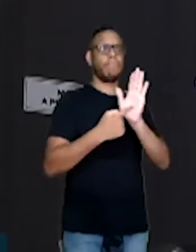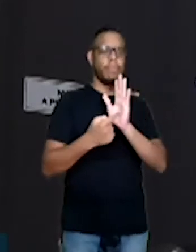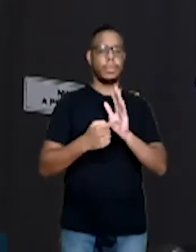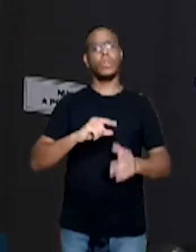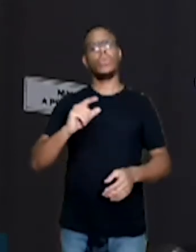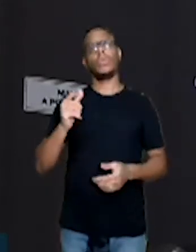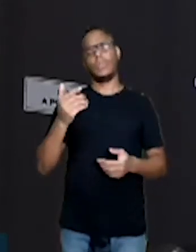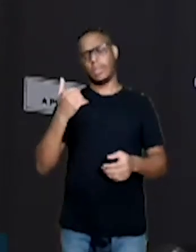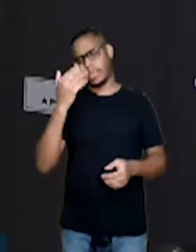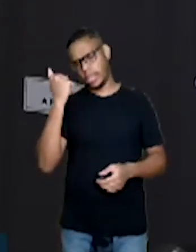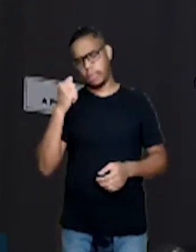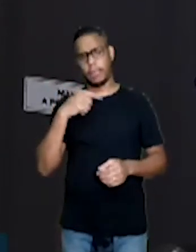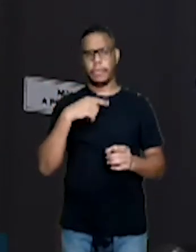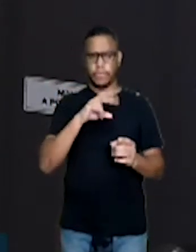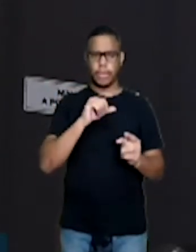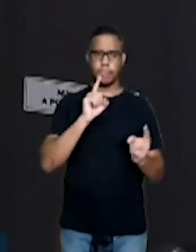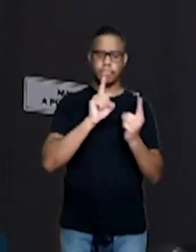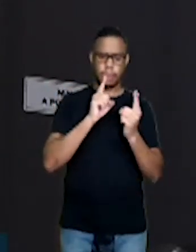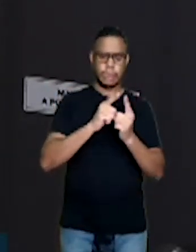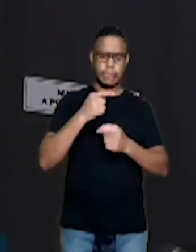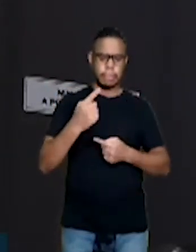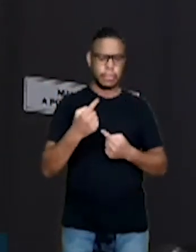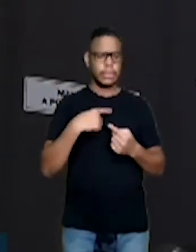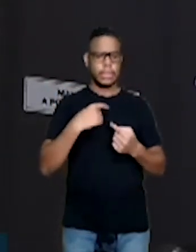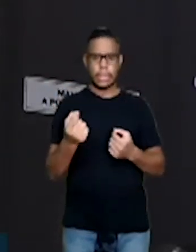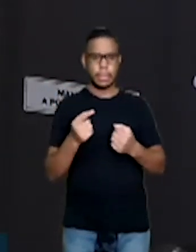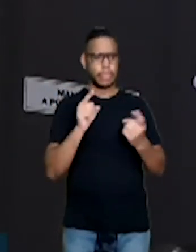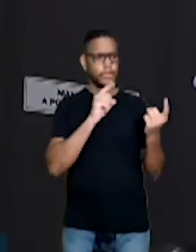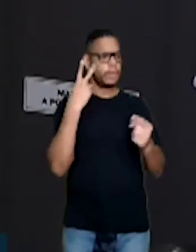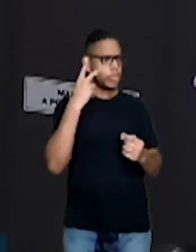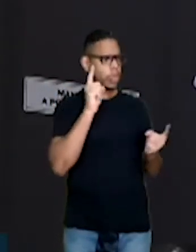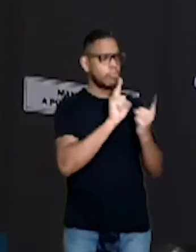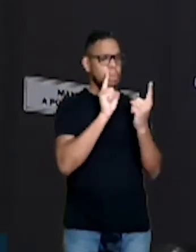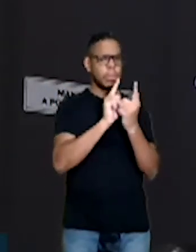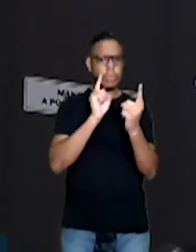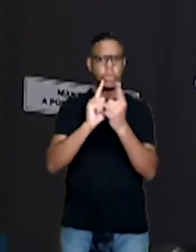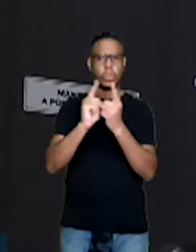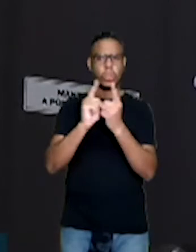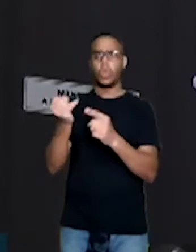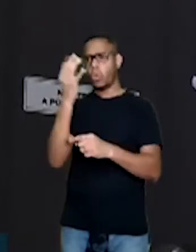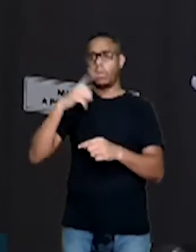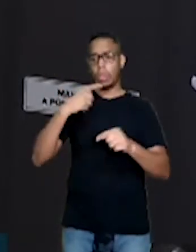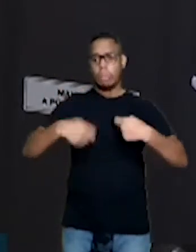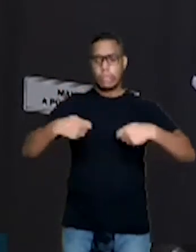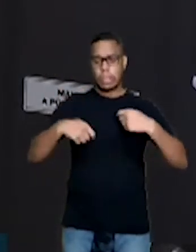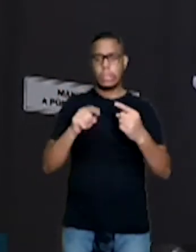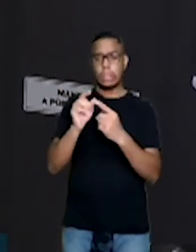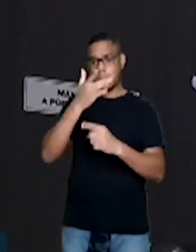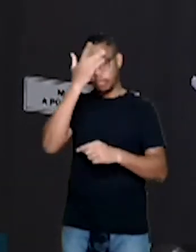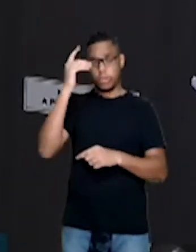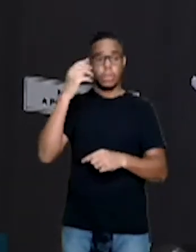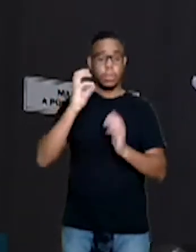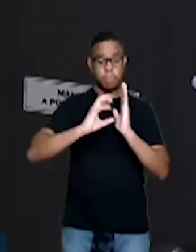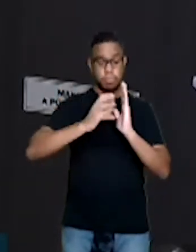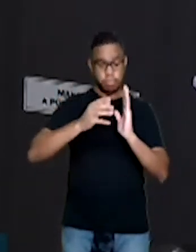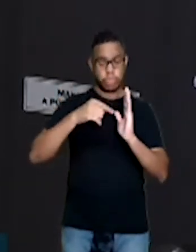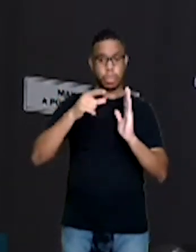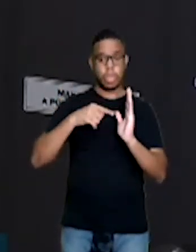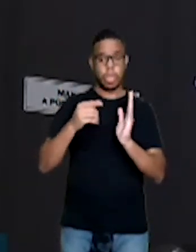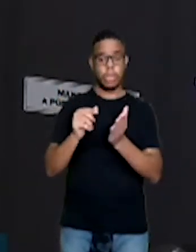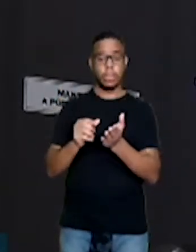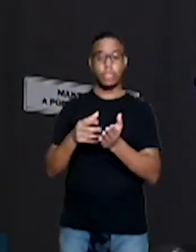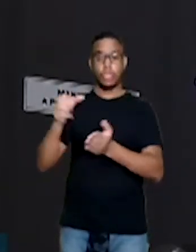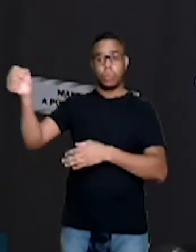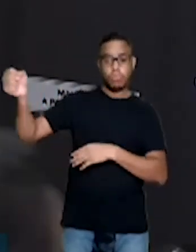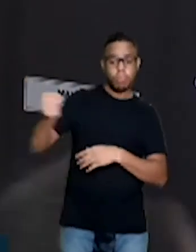vai atendendo um ou outro vereador ou a demanda daquele partido que colocou ele lá,